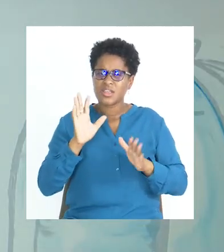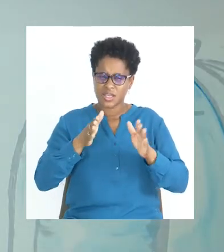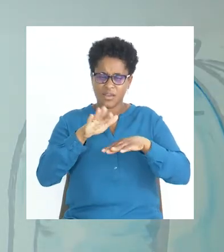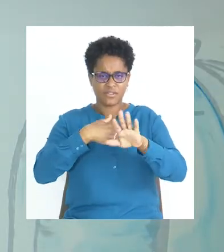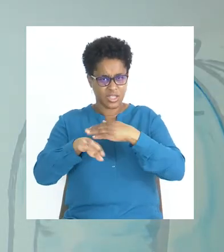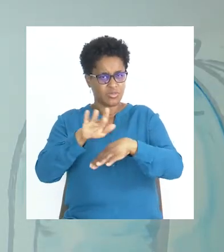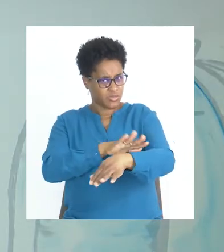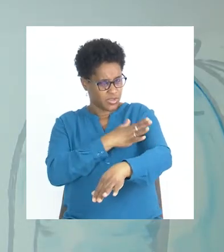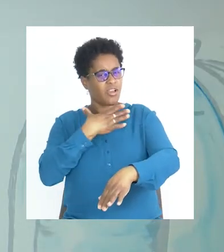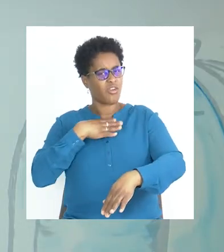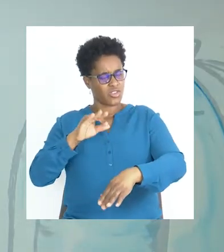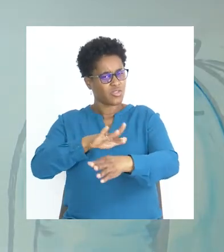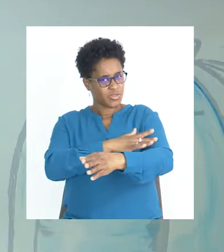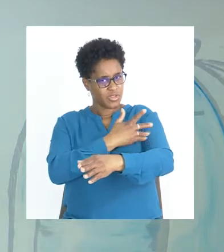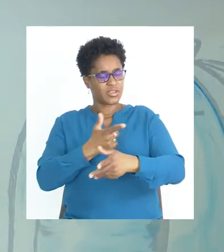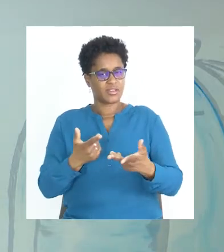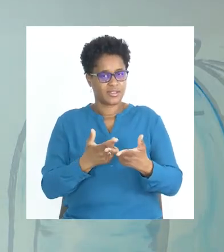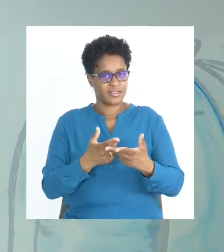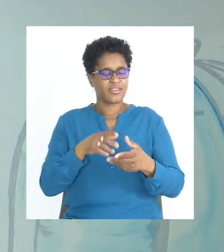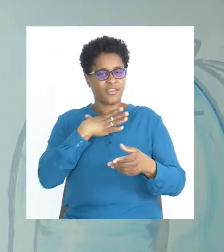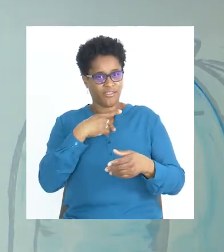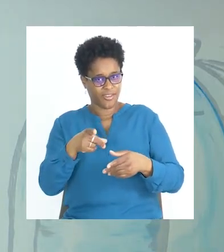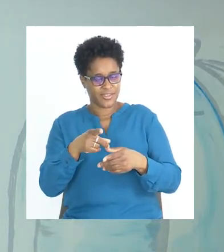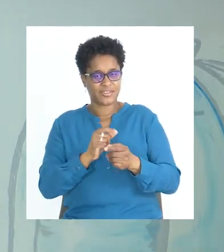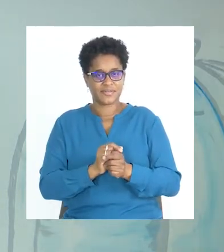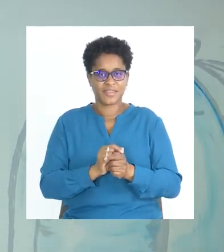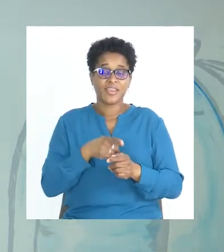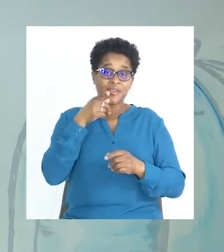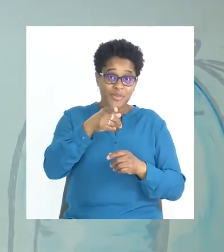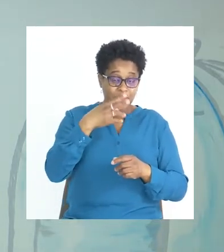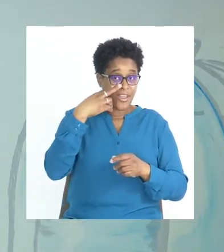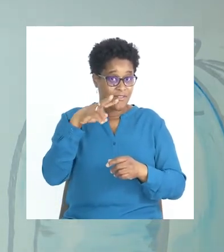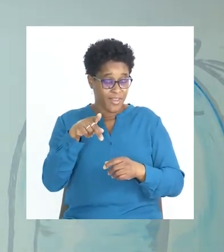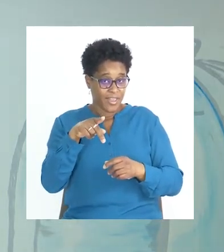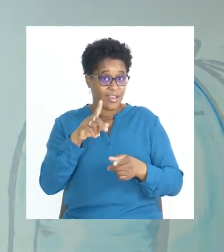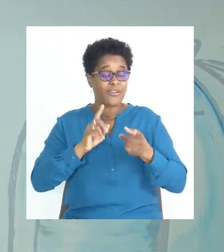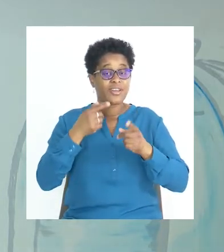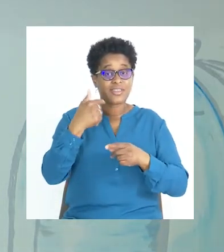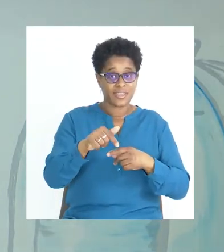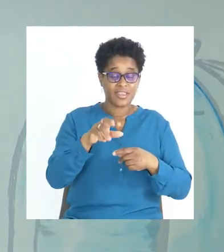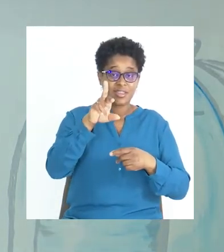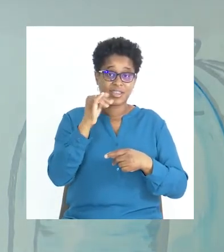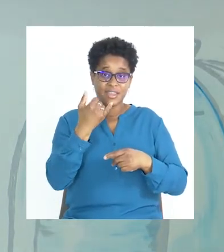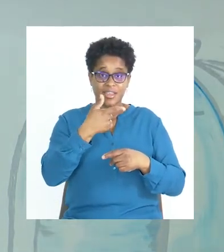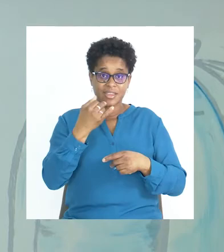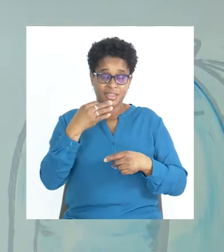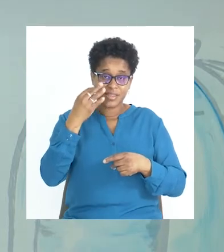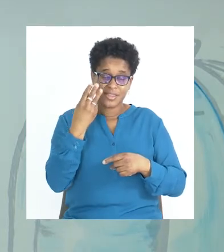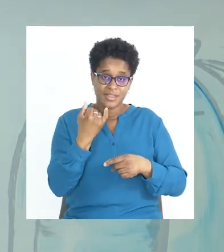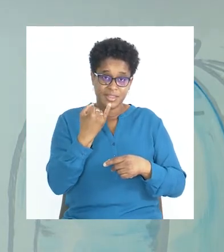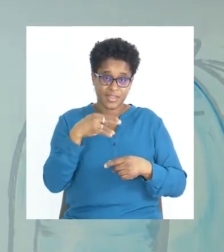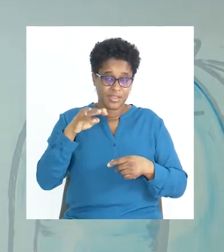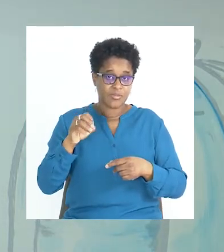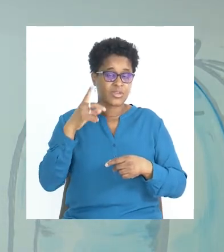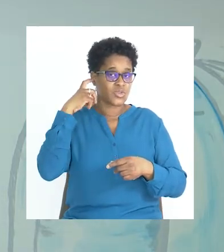poesia? Gostas de poesia? Gostas de rap, hip-hop? Então aí tu vais ver que tens aquilo que é ritmo